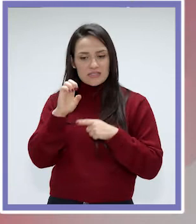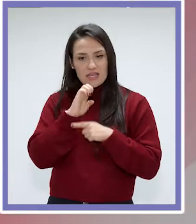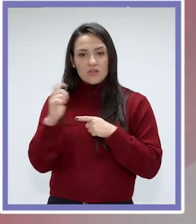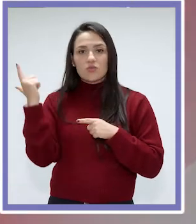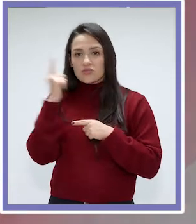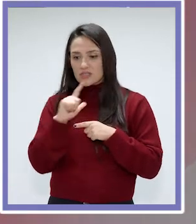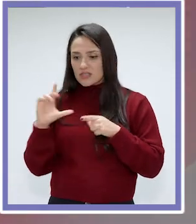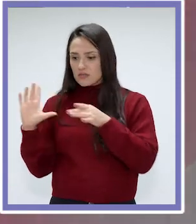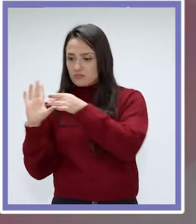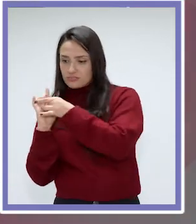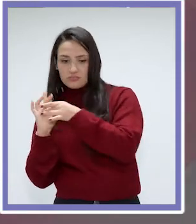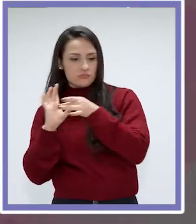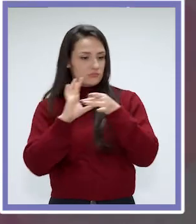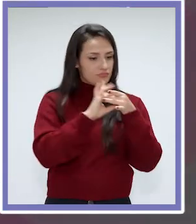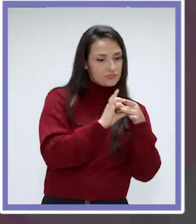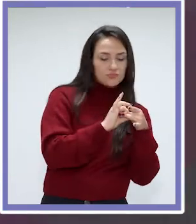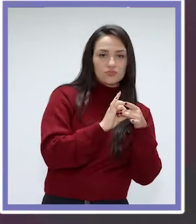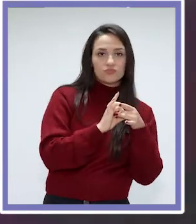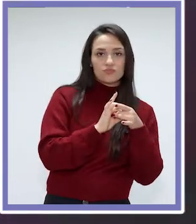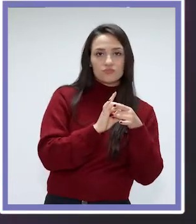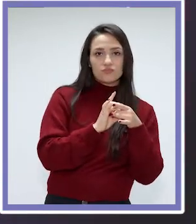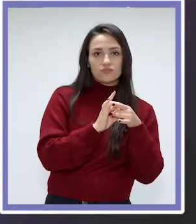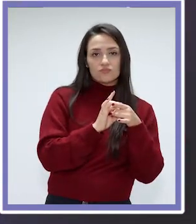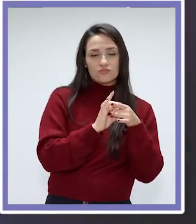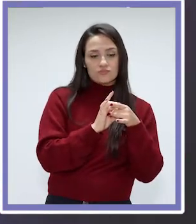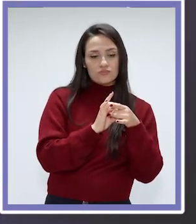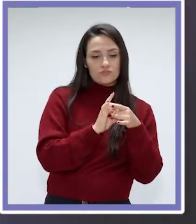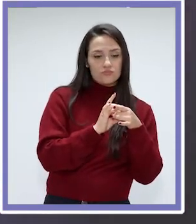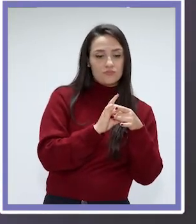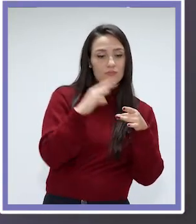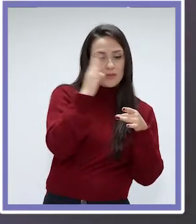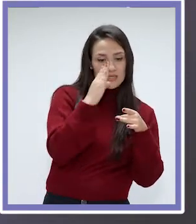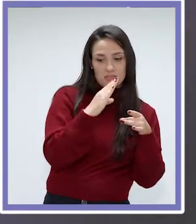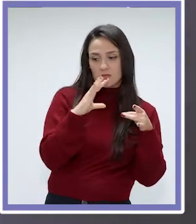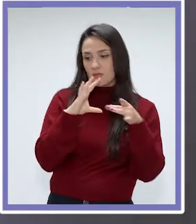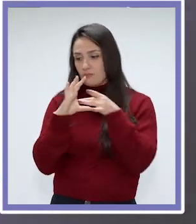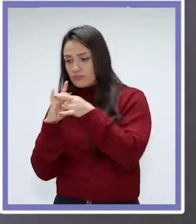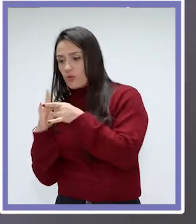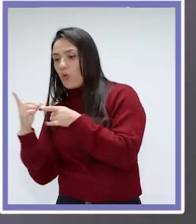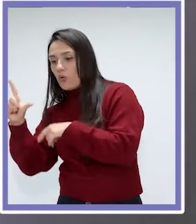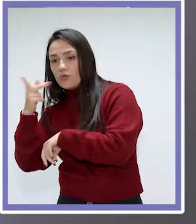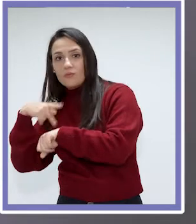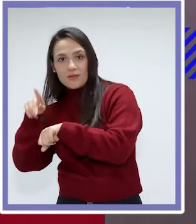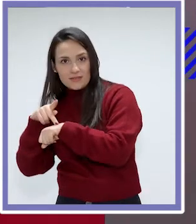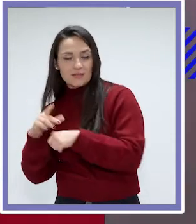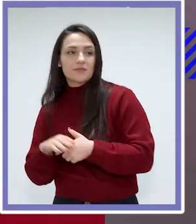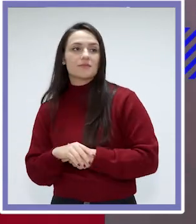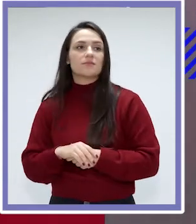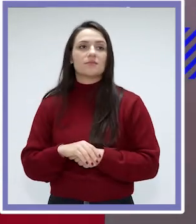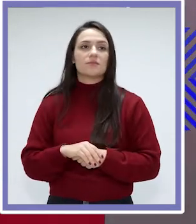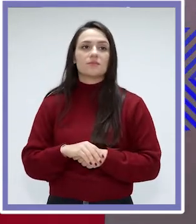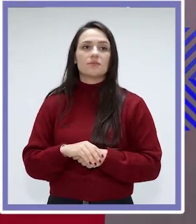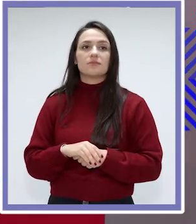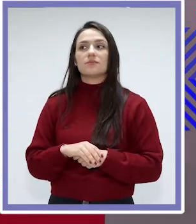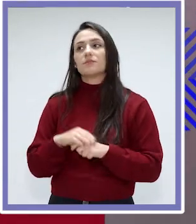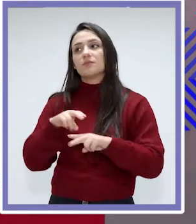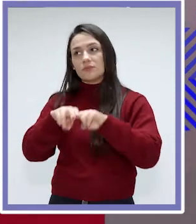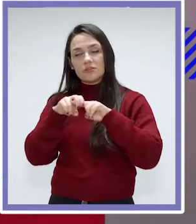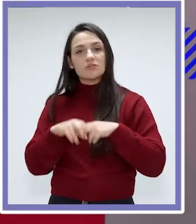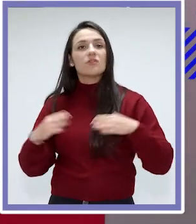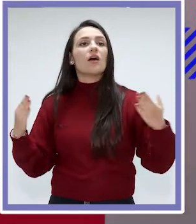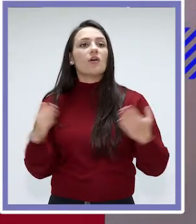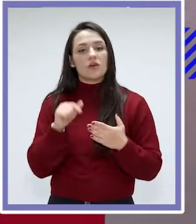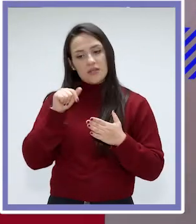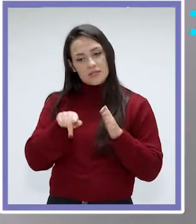outros países, né? E o Estado de Mato Grosso do Sul tem estado à frente disso, junto com o Ministério de Relações Exteriores, dentro desse projeto da